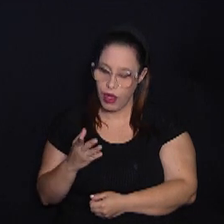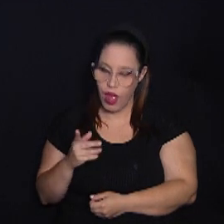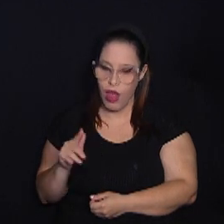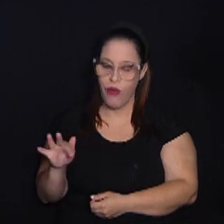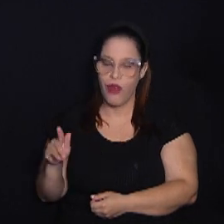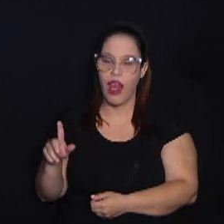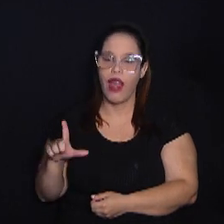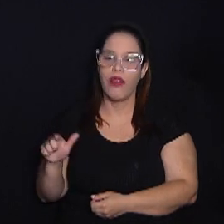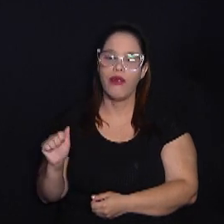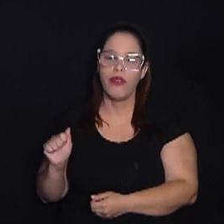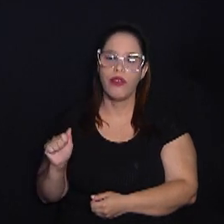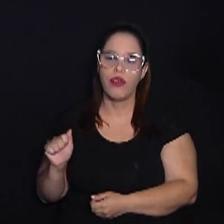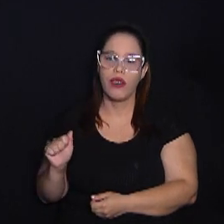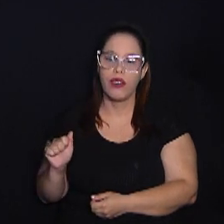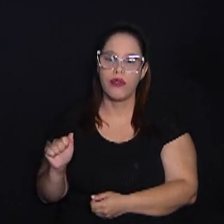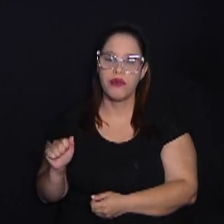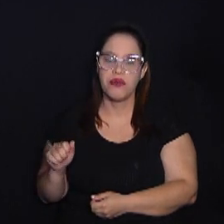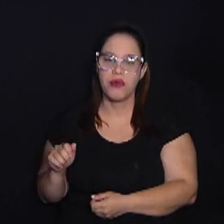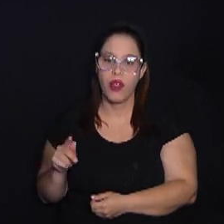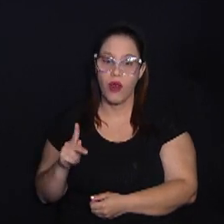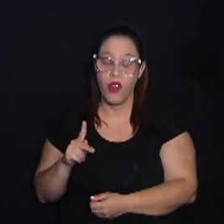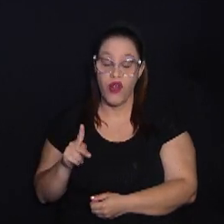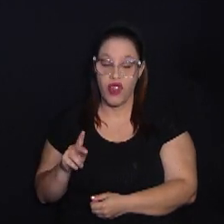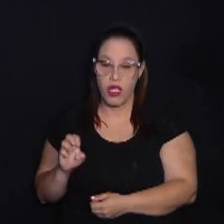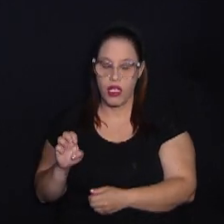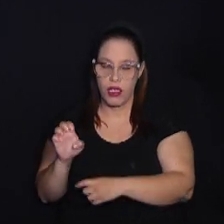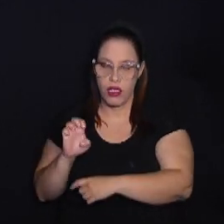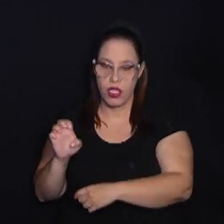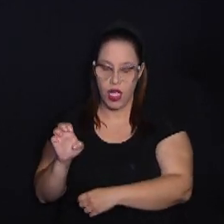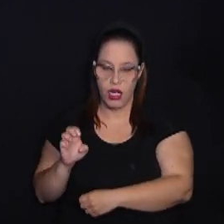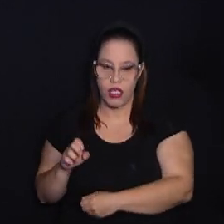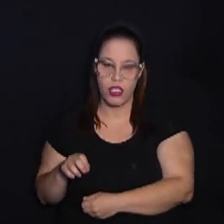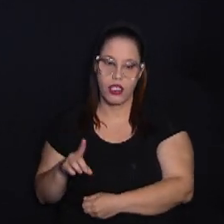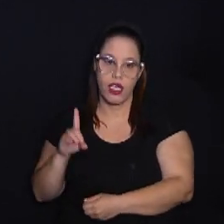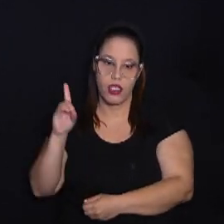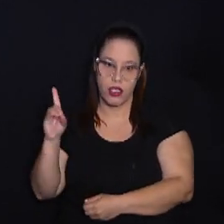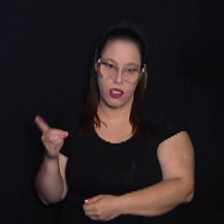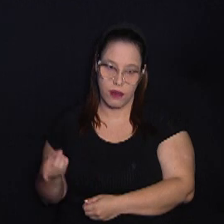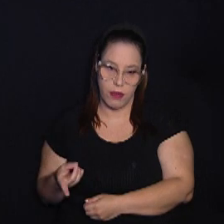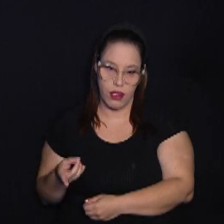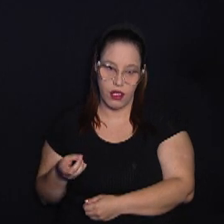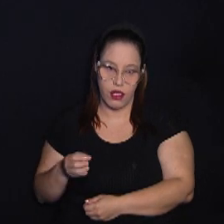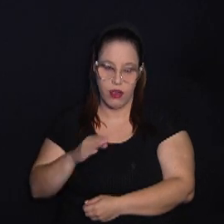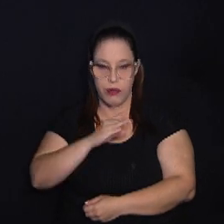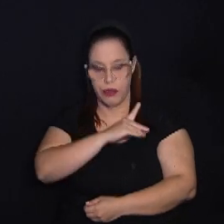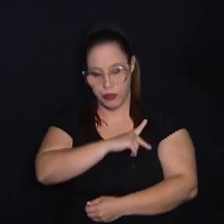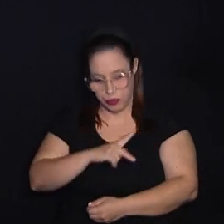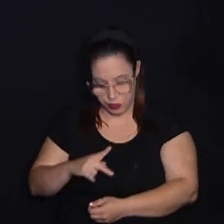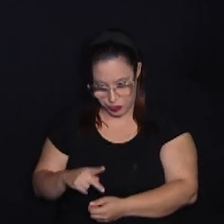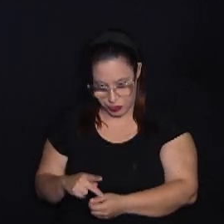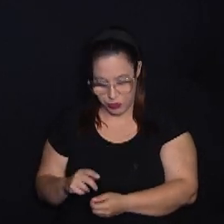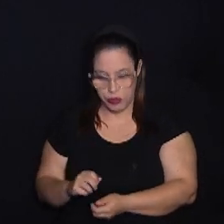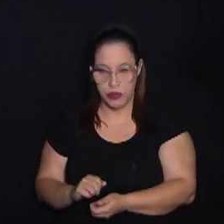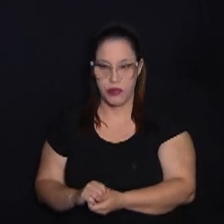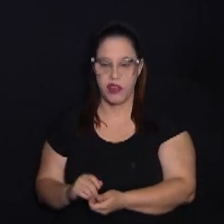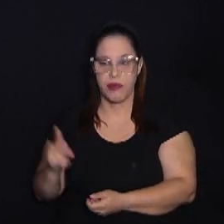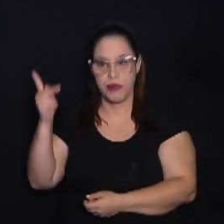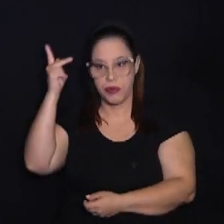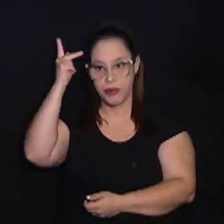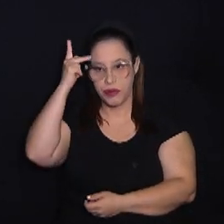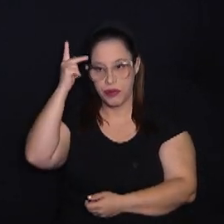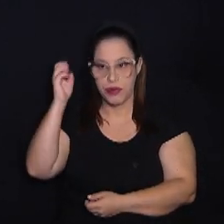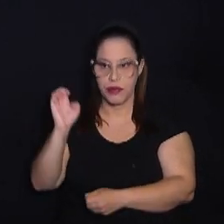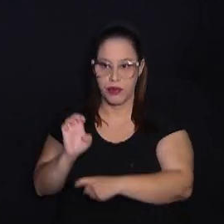também vice-presidente de Fiscalização Ética e Disciplina do Conselho Regional de Contabilidade do Estado de São